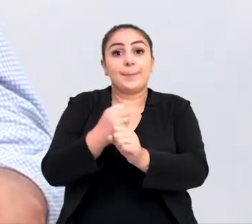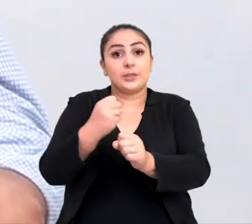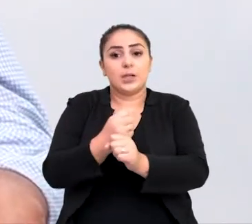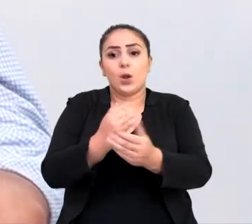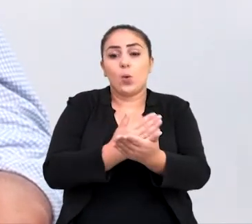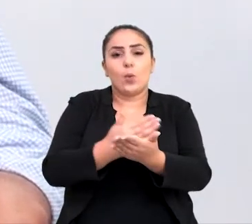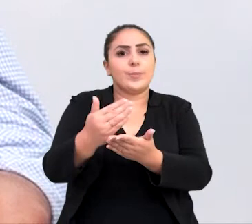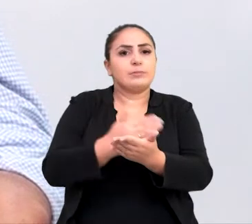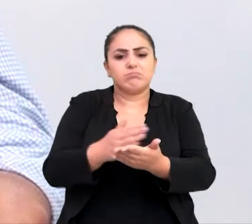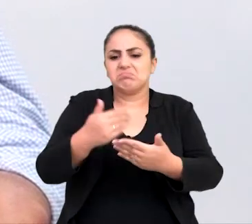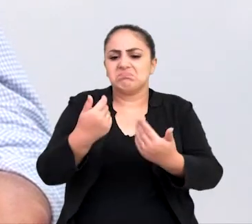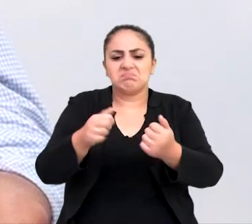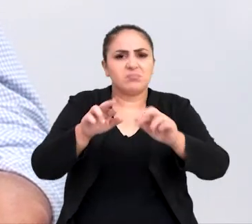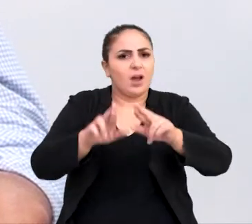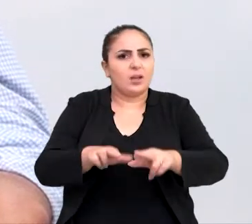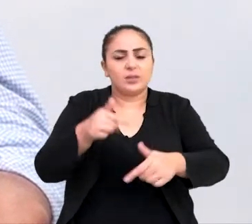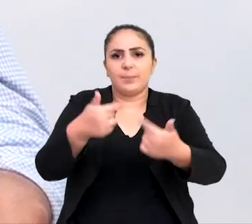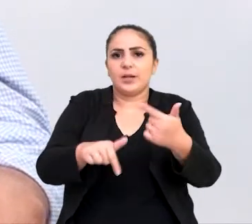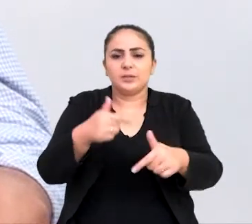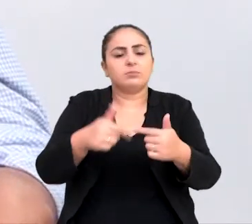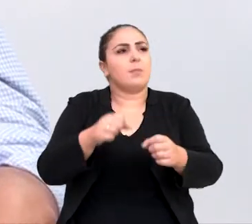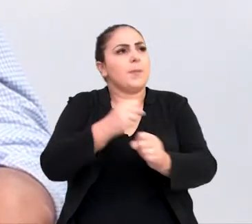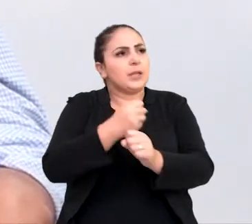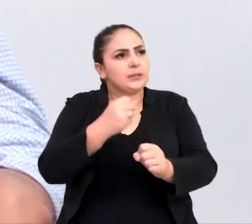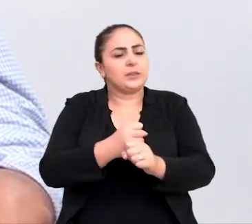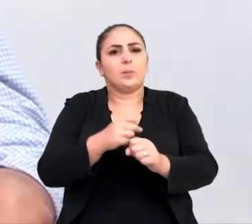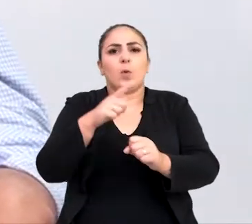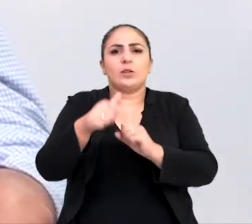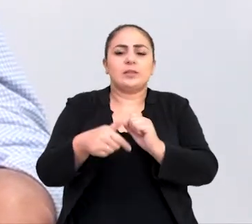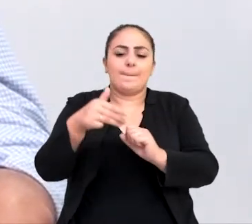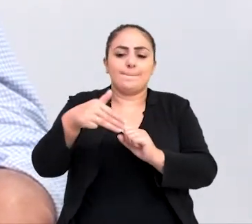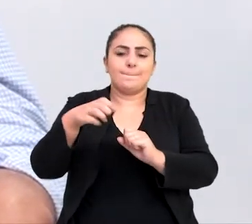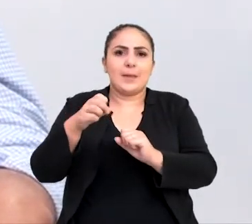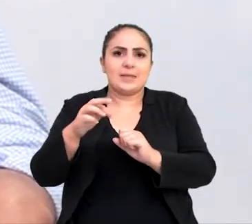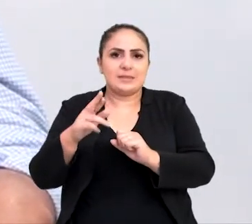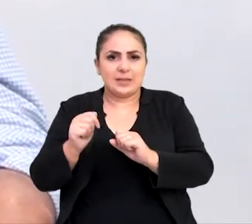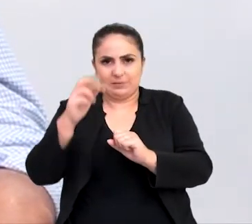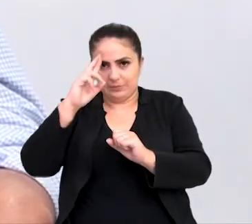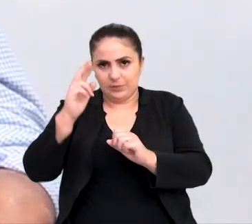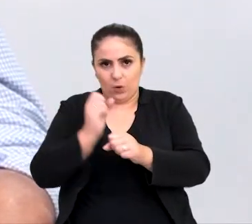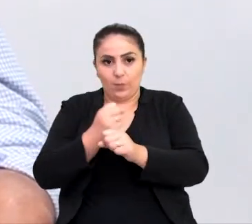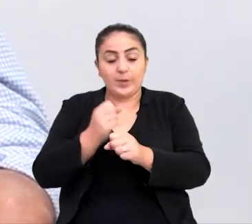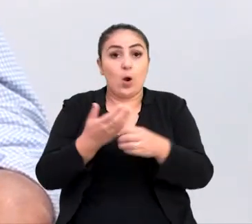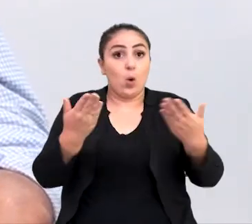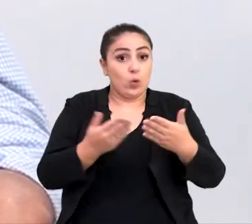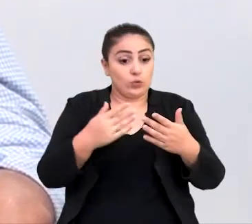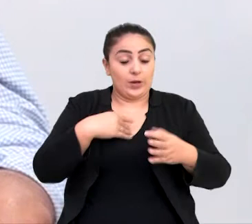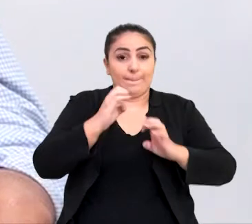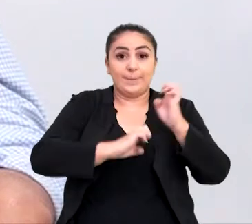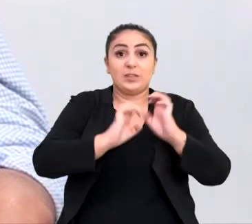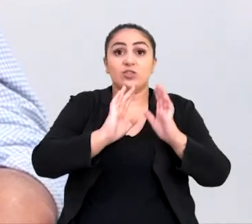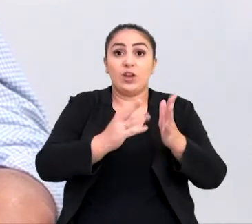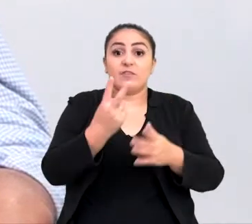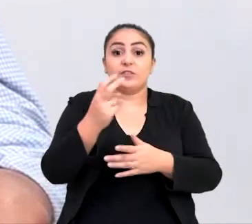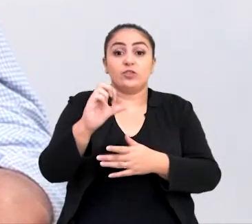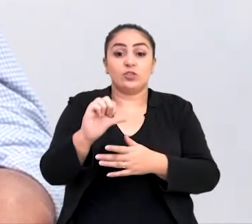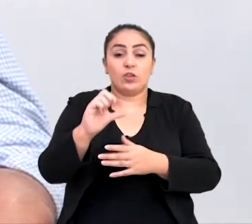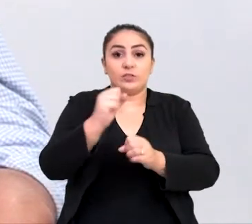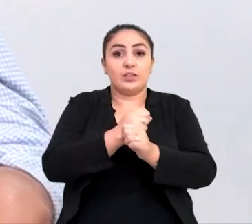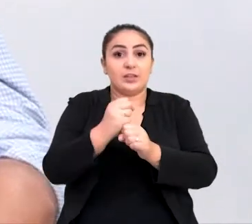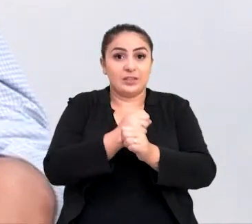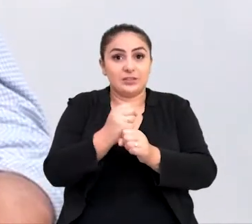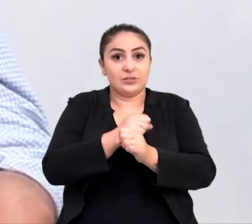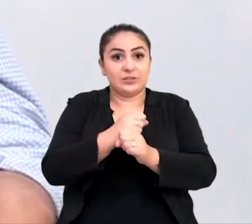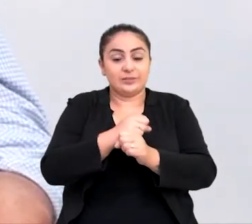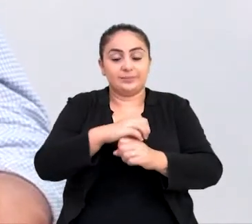fui seguindo nesse ramo. Fui pedreiro, fui mestre de obras, hoje nós temos a nossa empresa, já está há 29 anos no mercado,